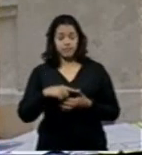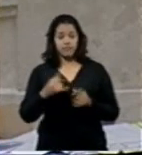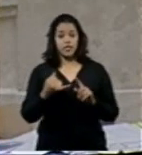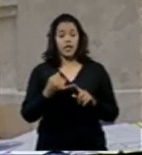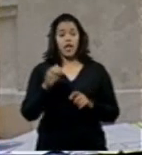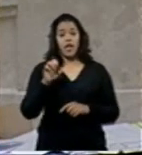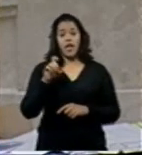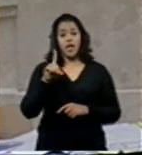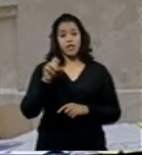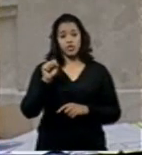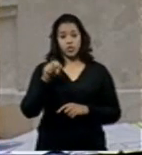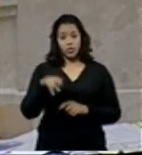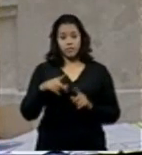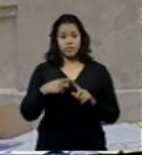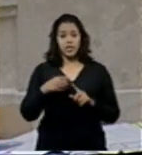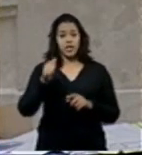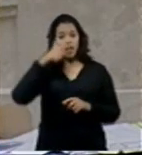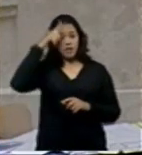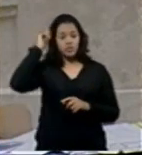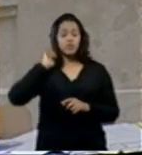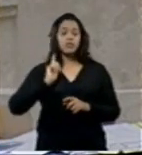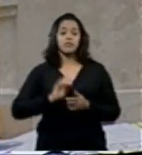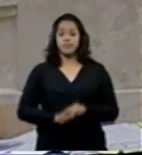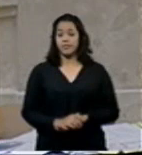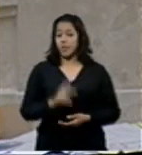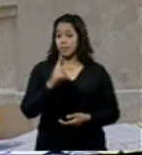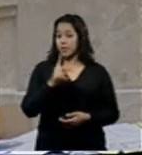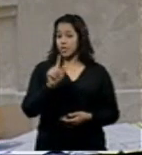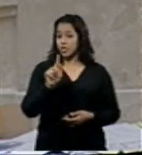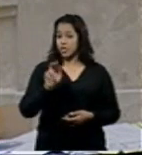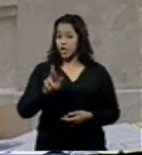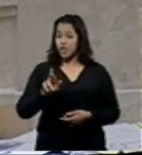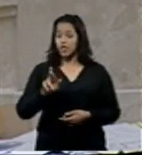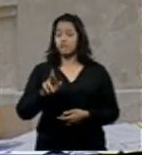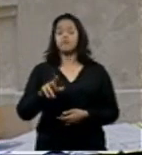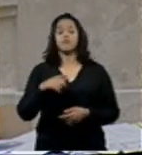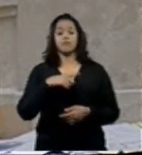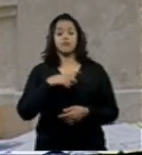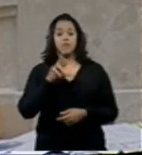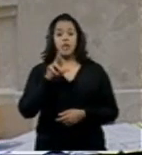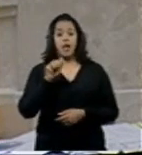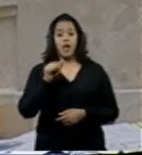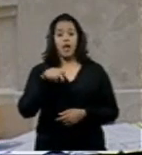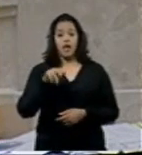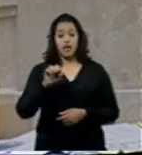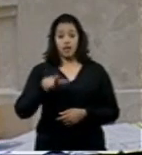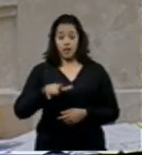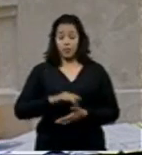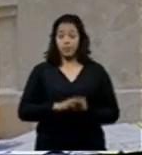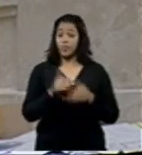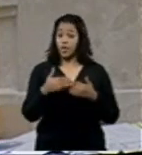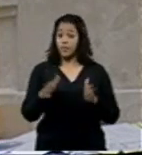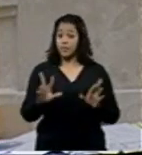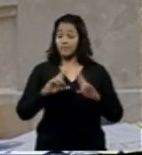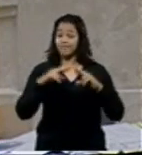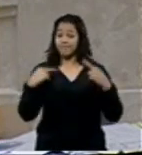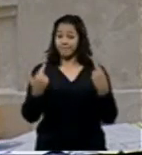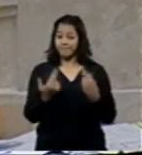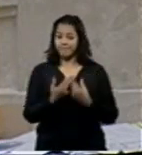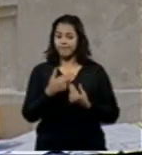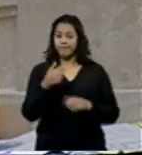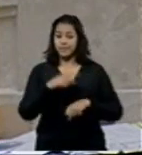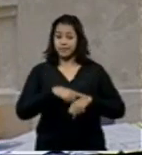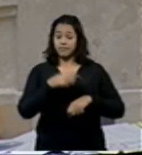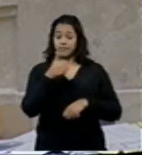Edson Fachin e Alexandre de Moraes. Procuradora-Geral da República, doutora Raquel Elias Ferreira Dodge. Abriu-se a sessão às 14 horas,